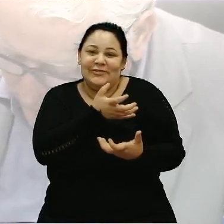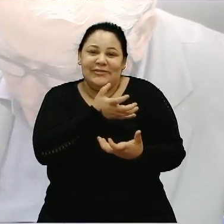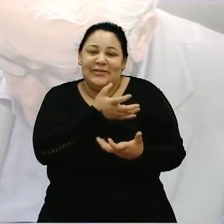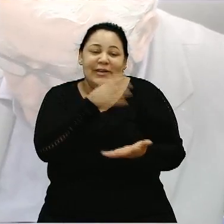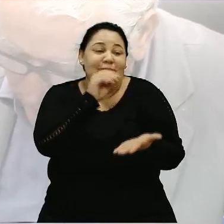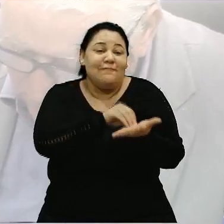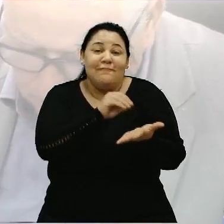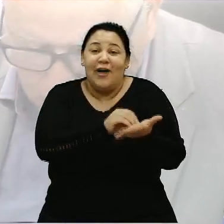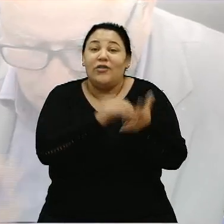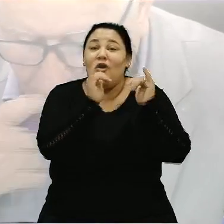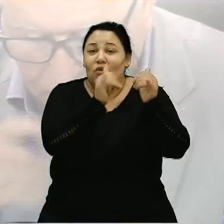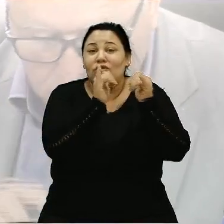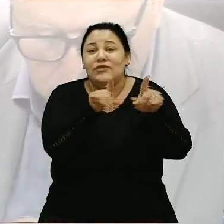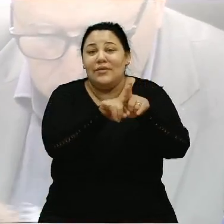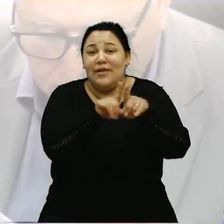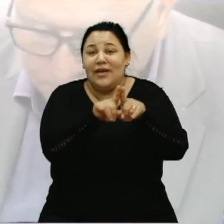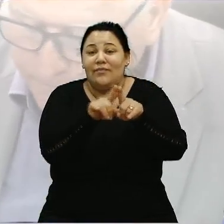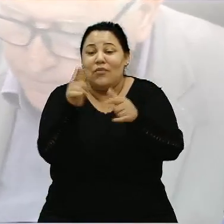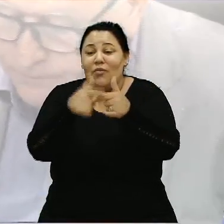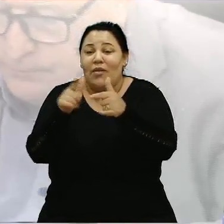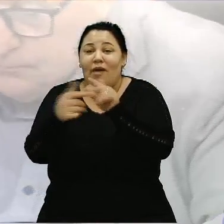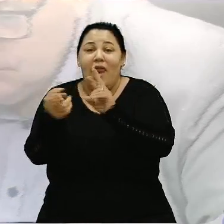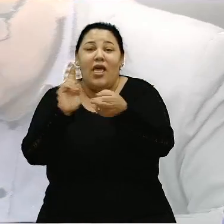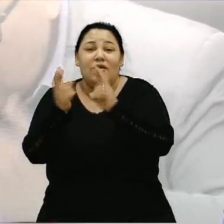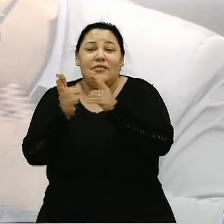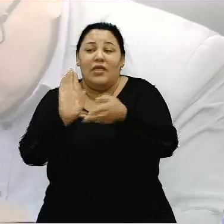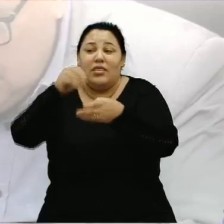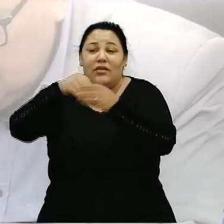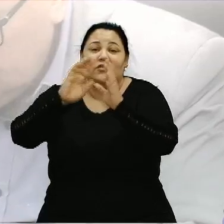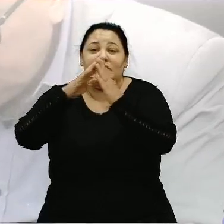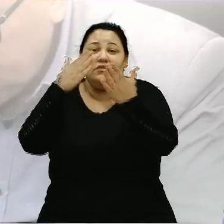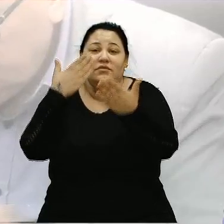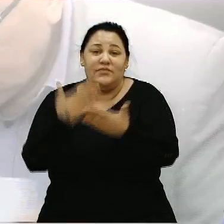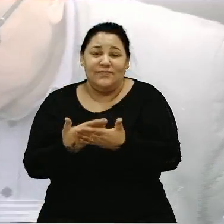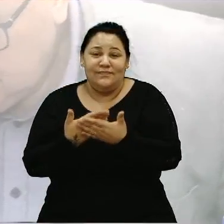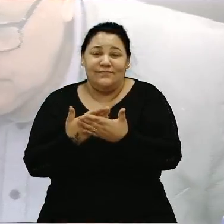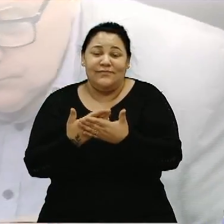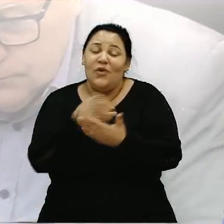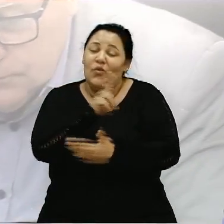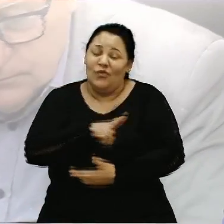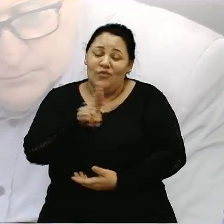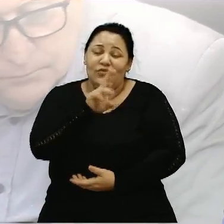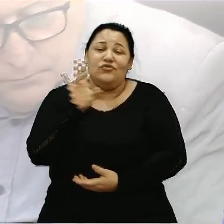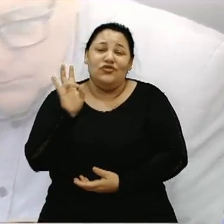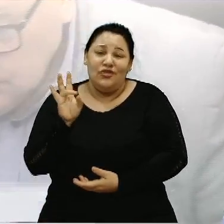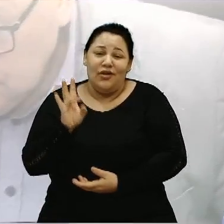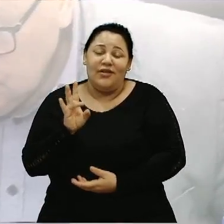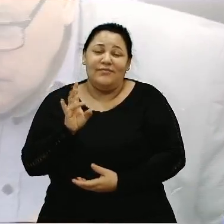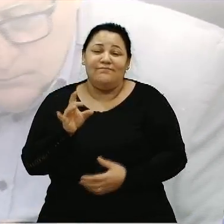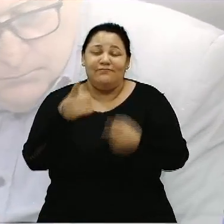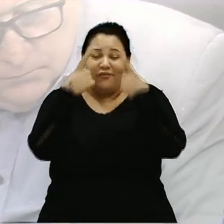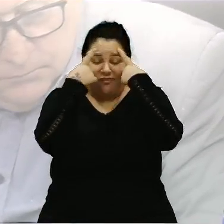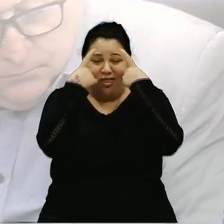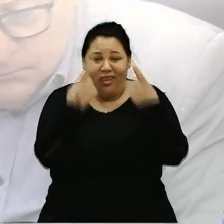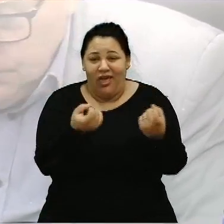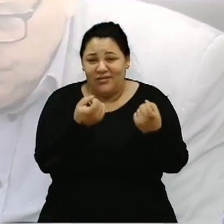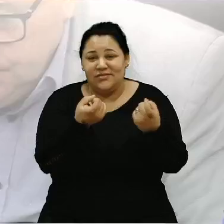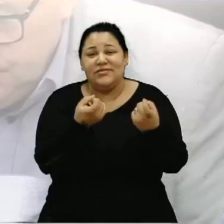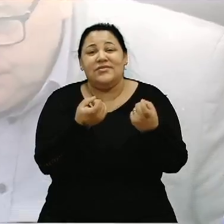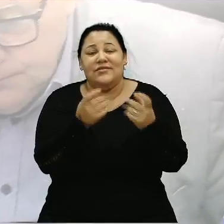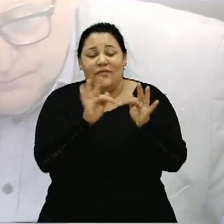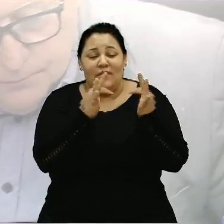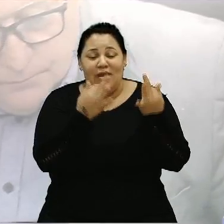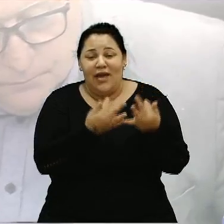transporte, doenças, problemas de relacionamento escolar, suspeita de envolvimento com drogas, suspeita de violência familiar e maternidade e paternidade